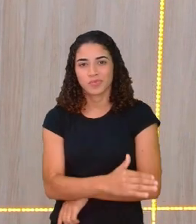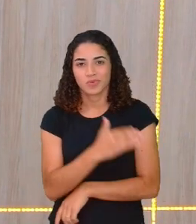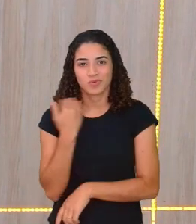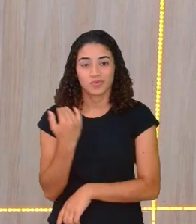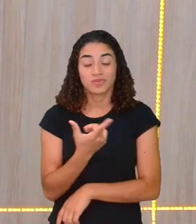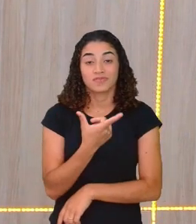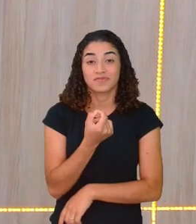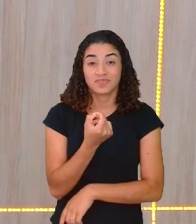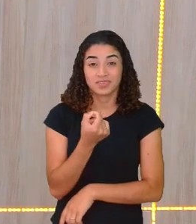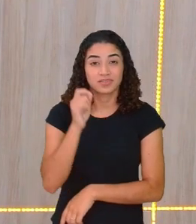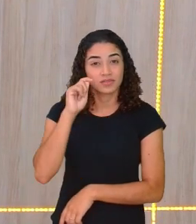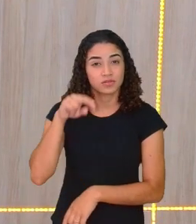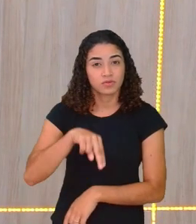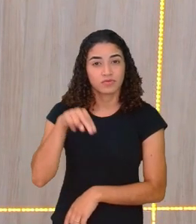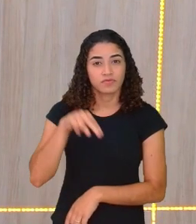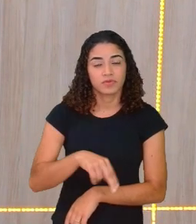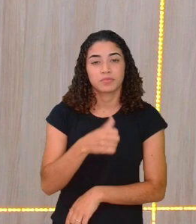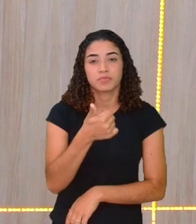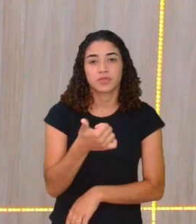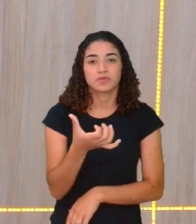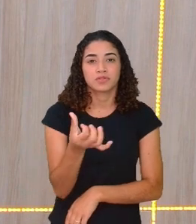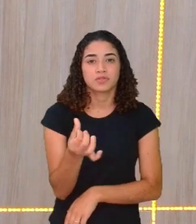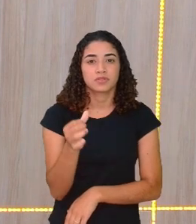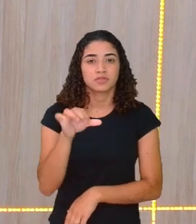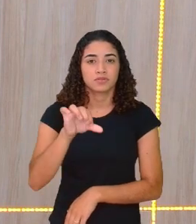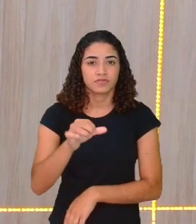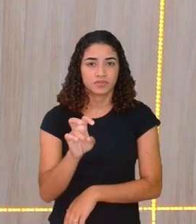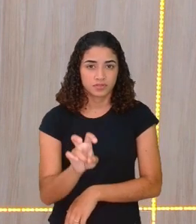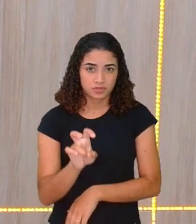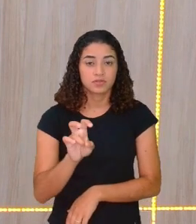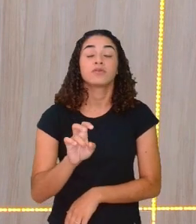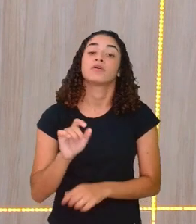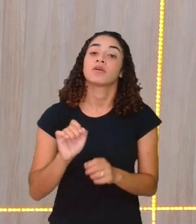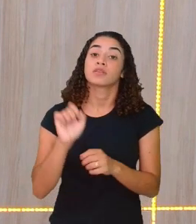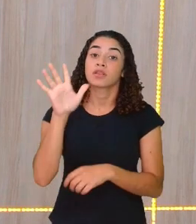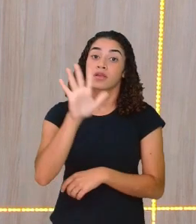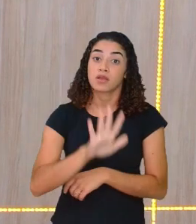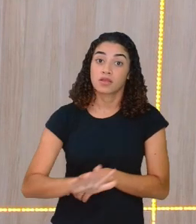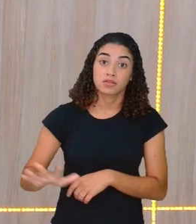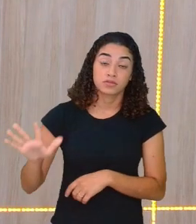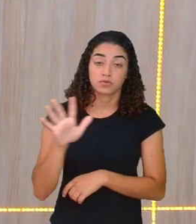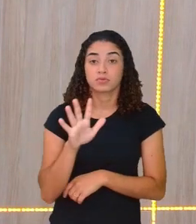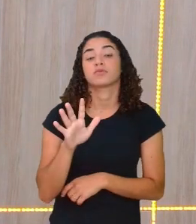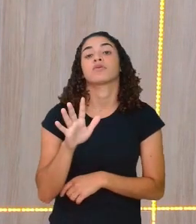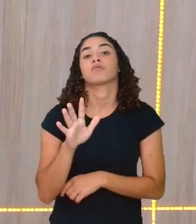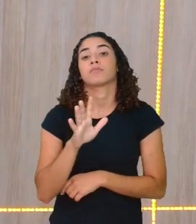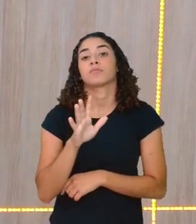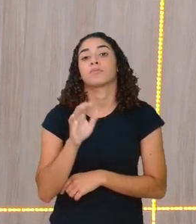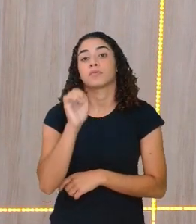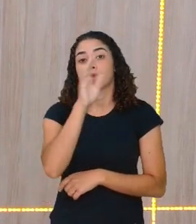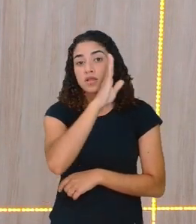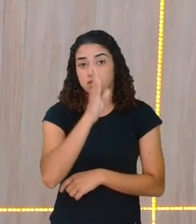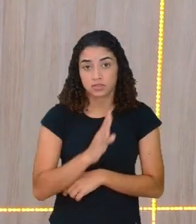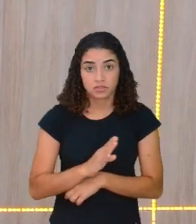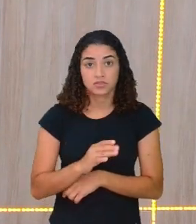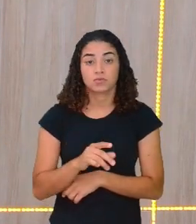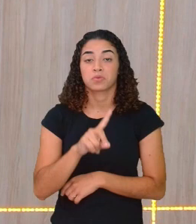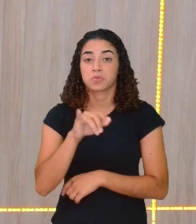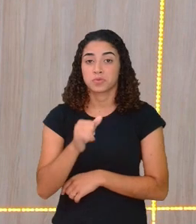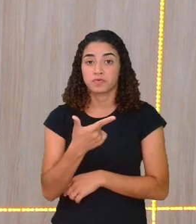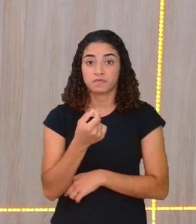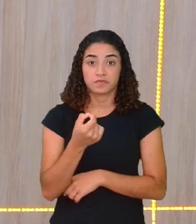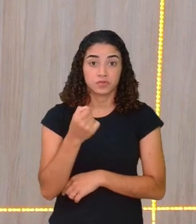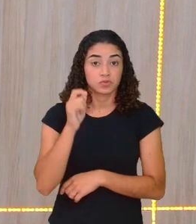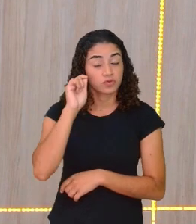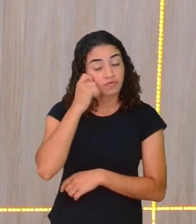de 1695. Aí, nacionalmente, essa data, 20 de novembro, ela é